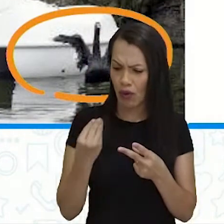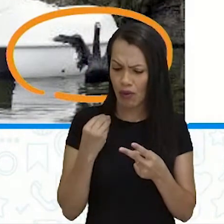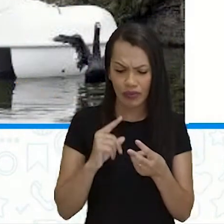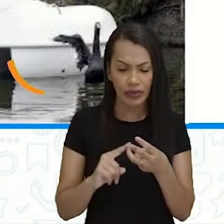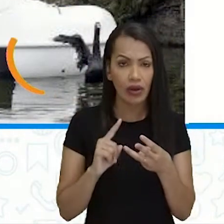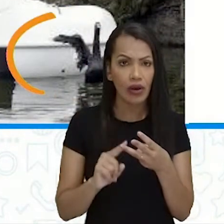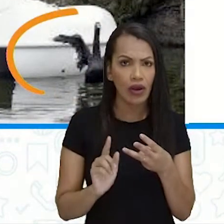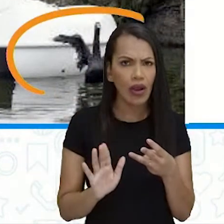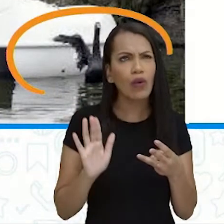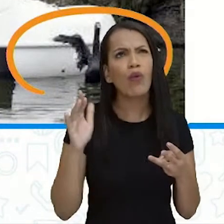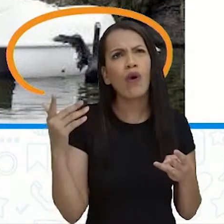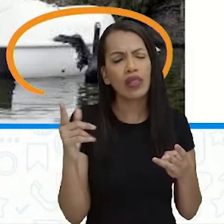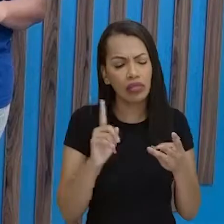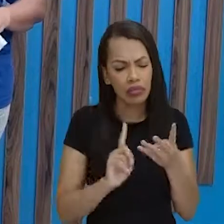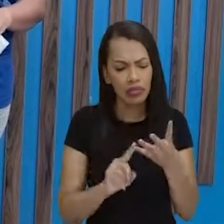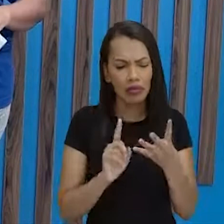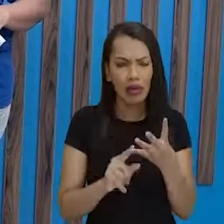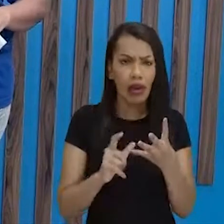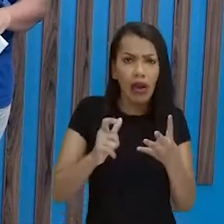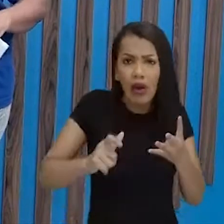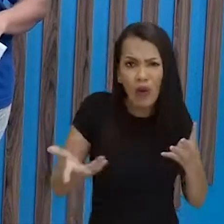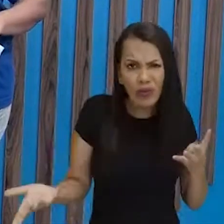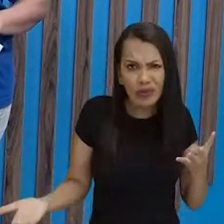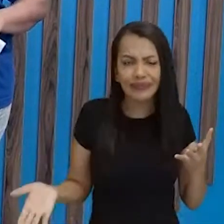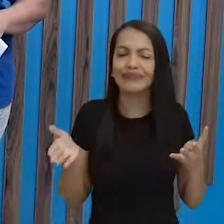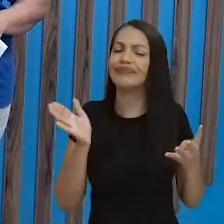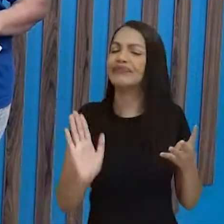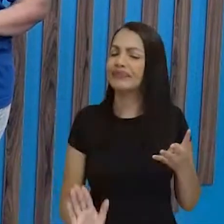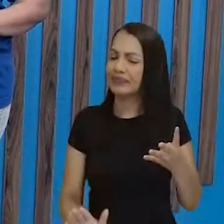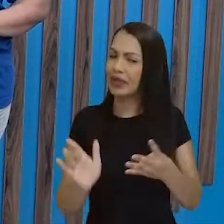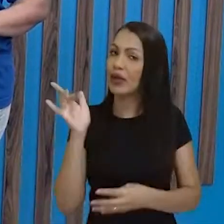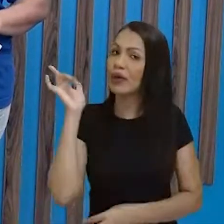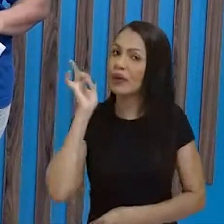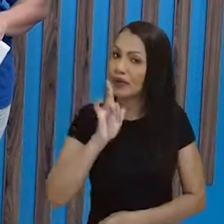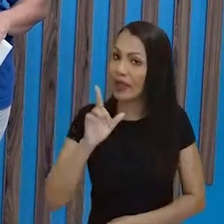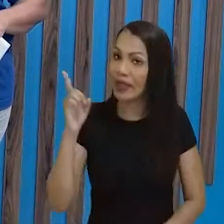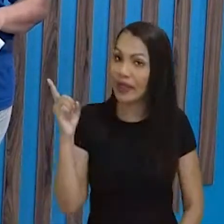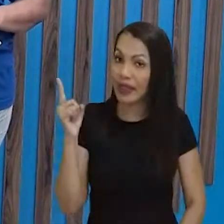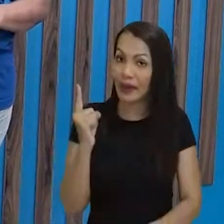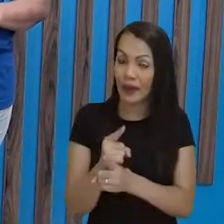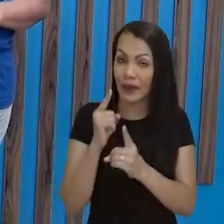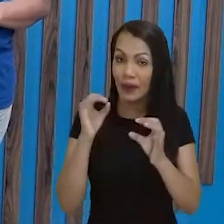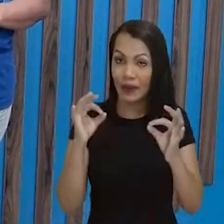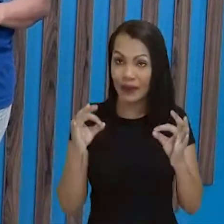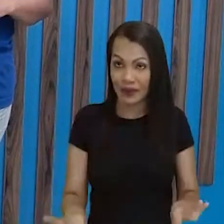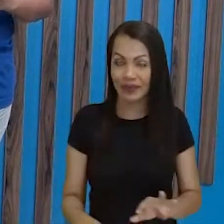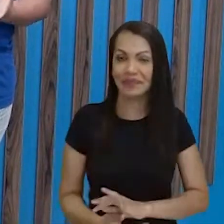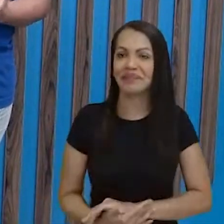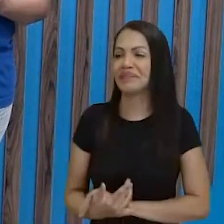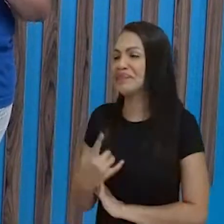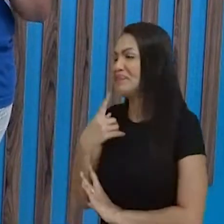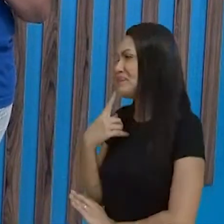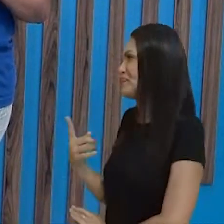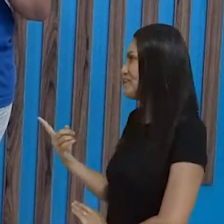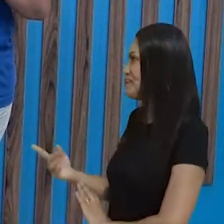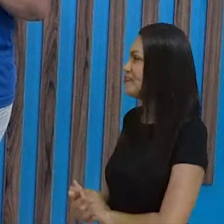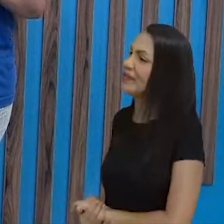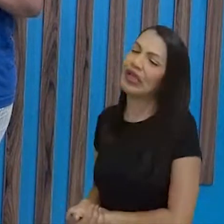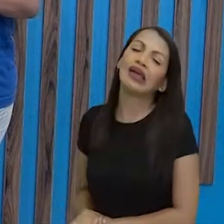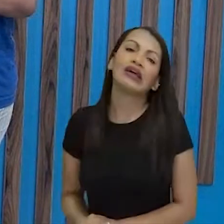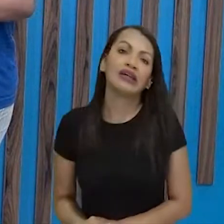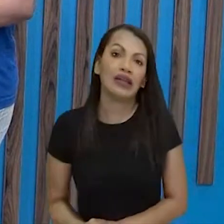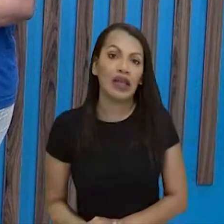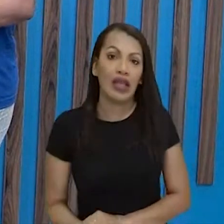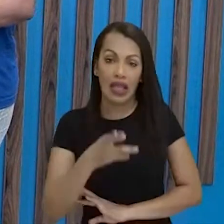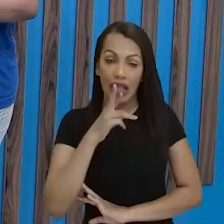por quê. Então a gente já consegue encontrar tudo isto aí, tá? O líder, ele responde as